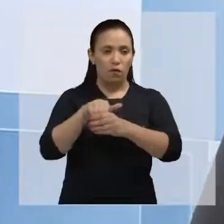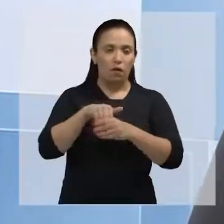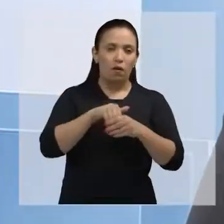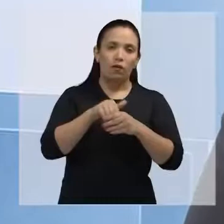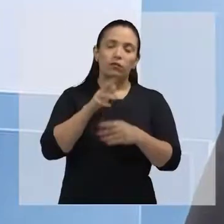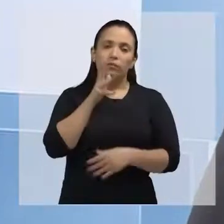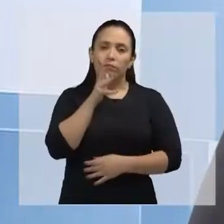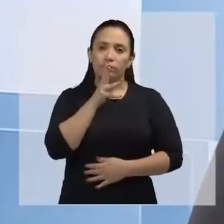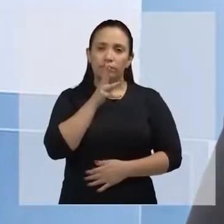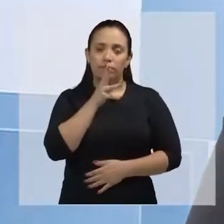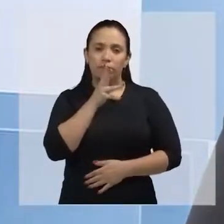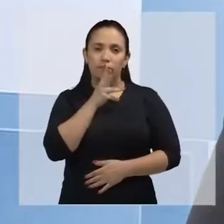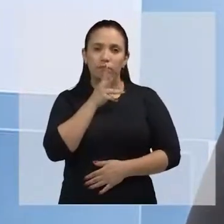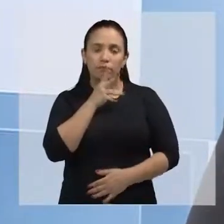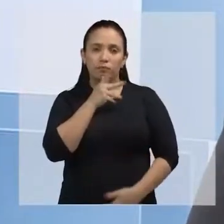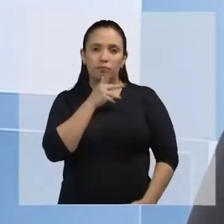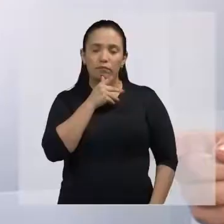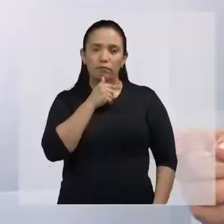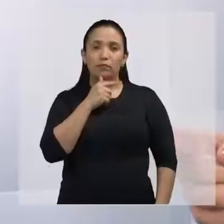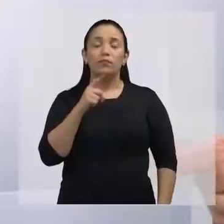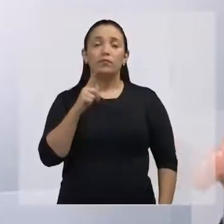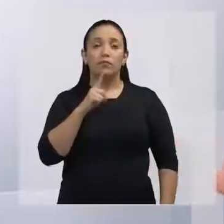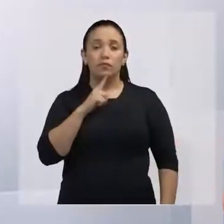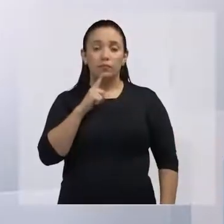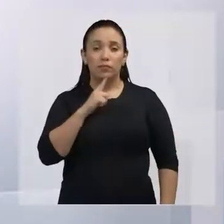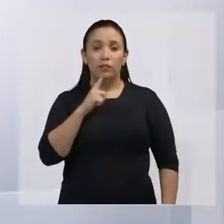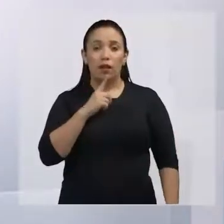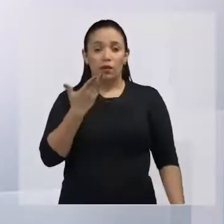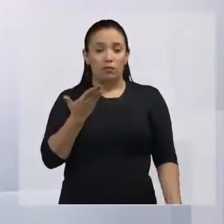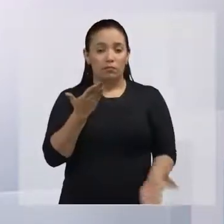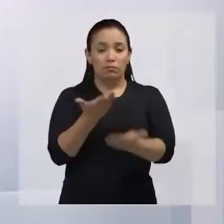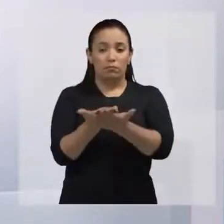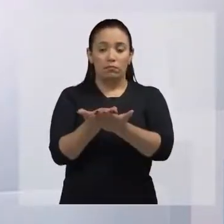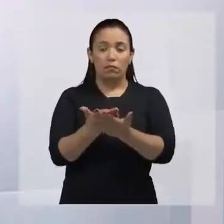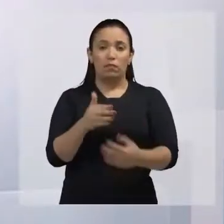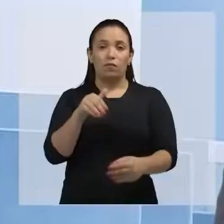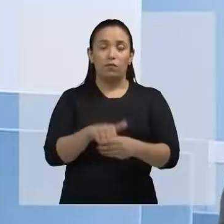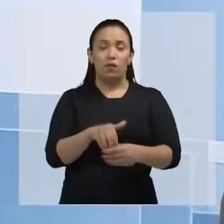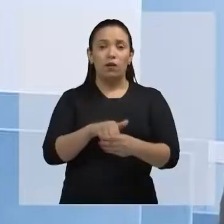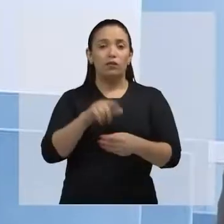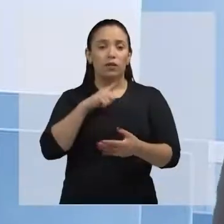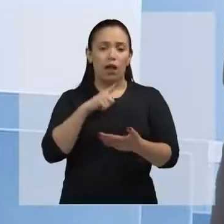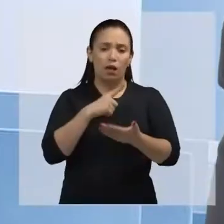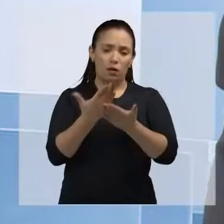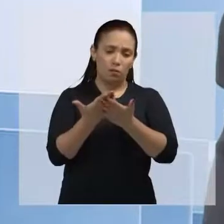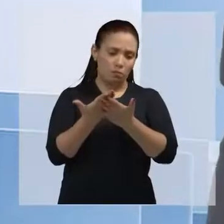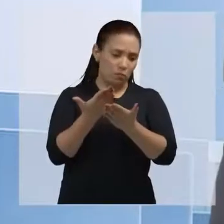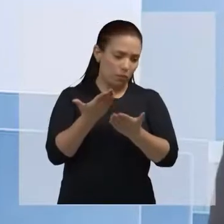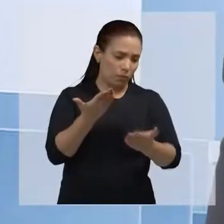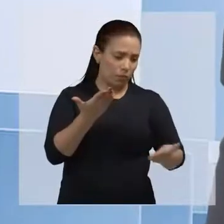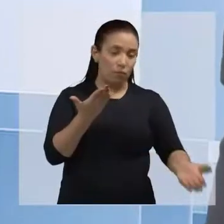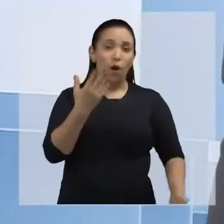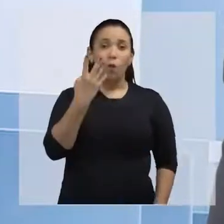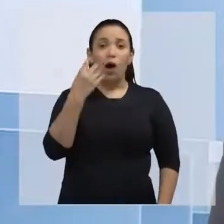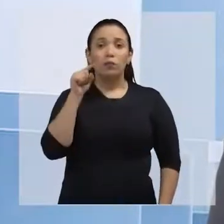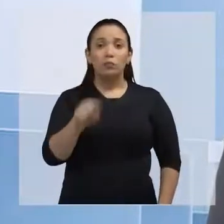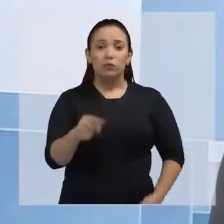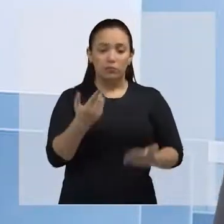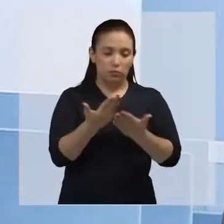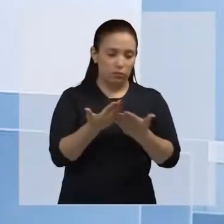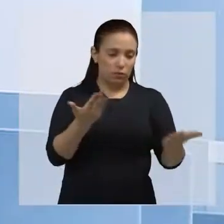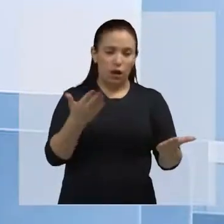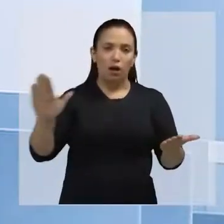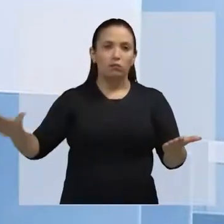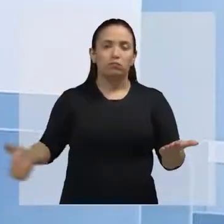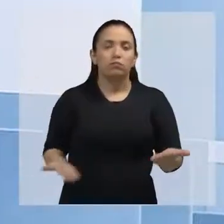cidadão brasileiro? Colocaram o habeas corpus dele na pauta. Pois é, por cima de milhares, tem mais de 4 mil processos,